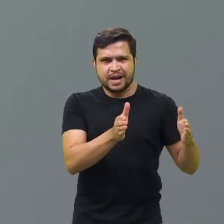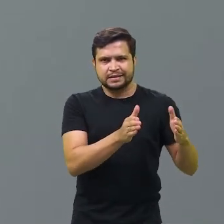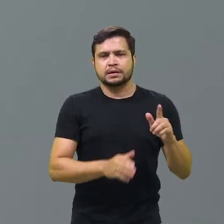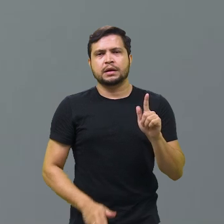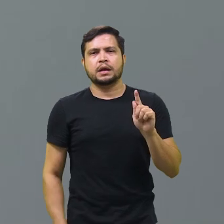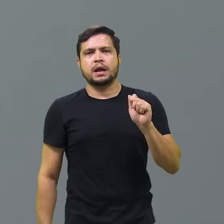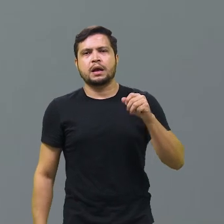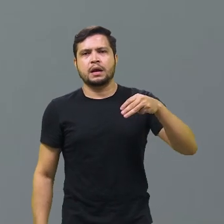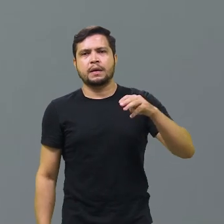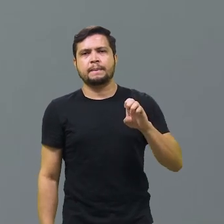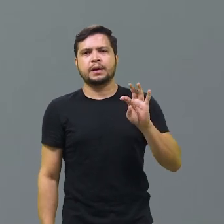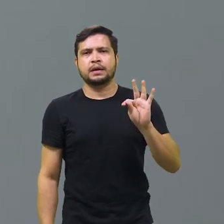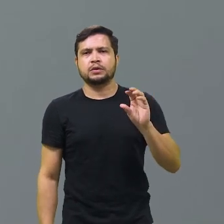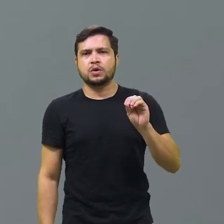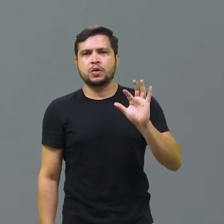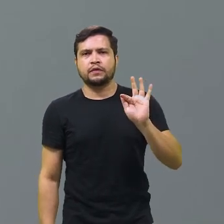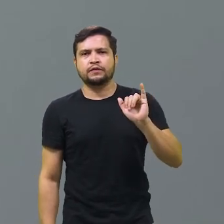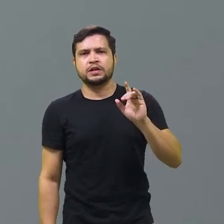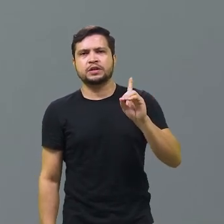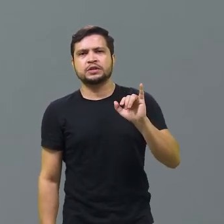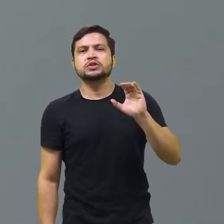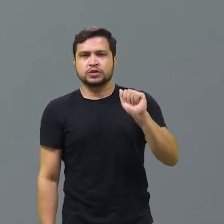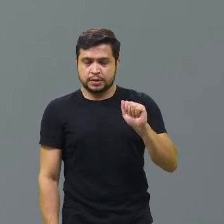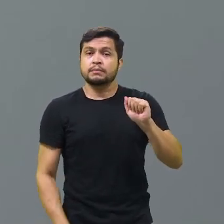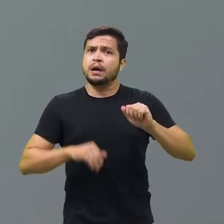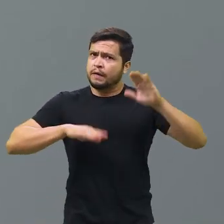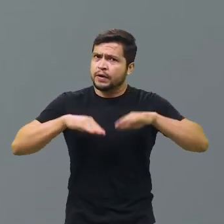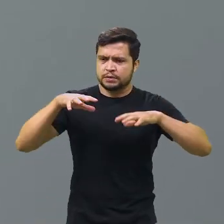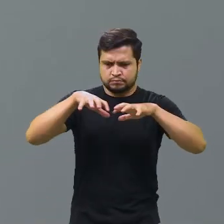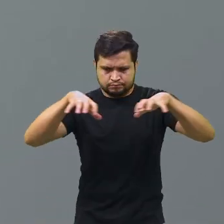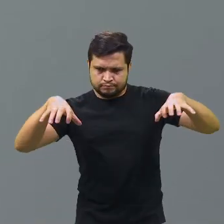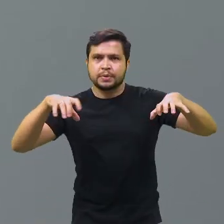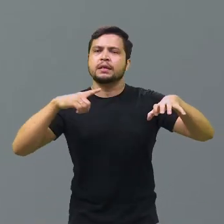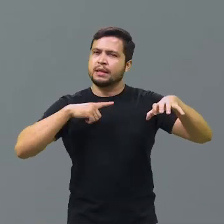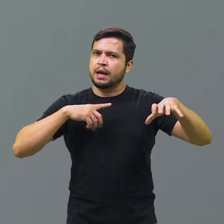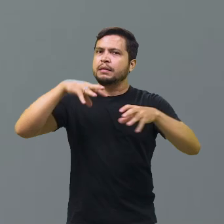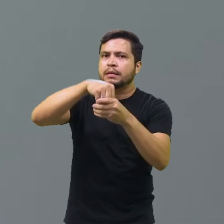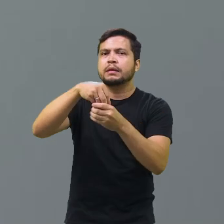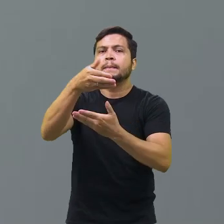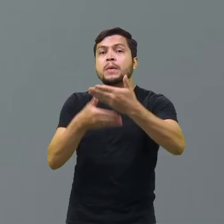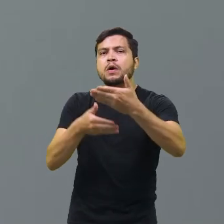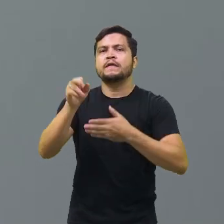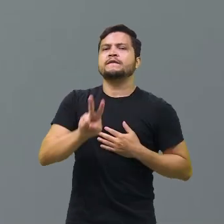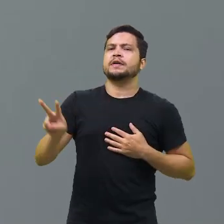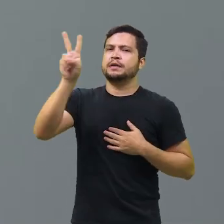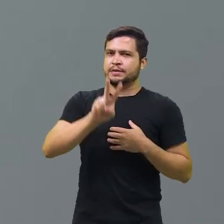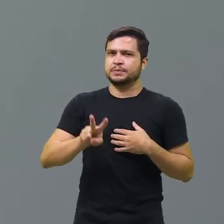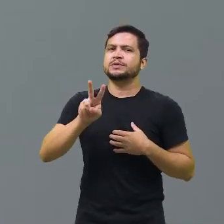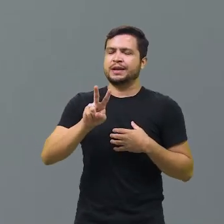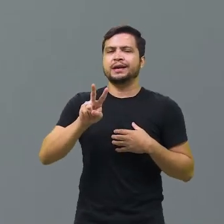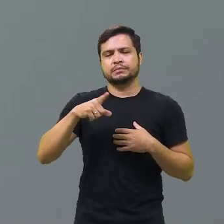gametofítica. Então, isso cai muitas vezes, aparece bastante em questões de vestibular. A geração esporofítica, a geração gametofítica,